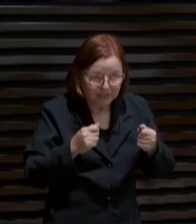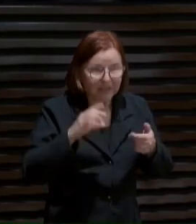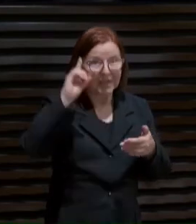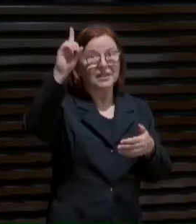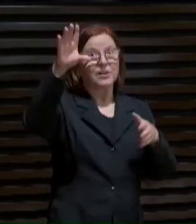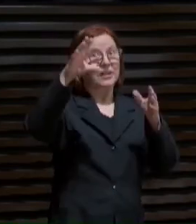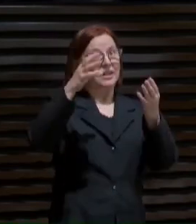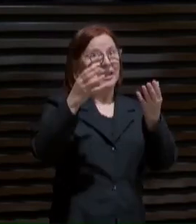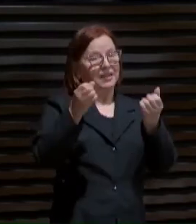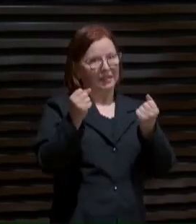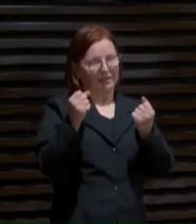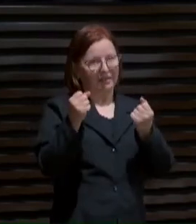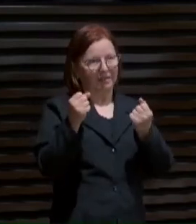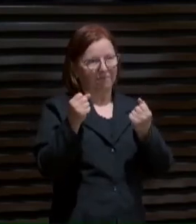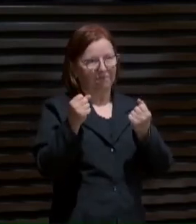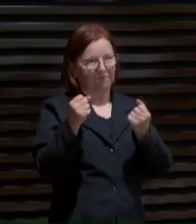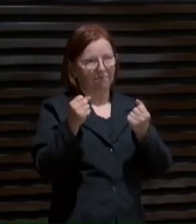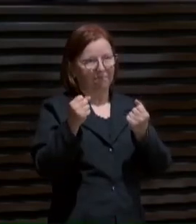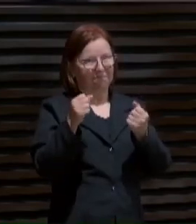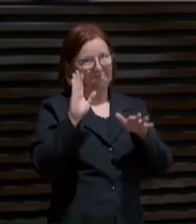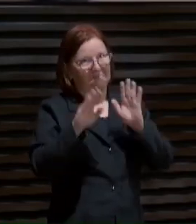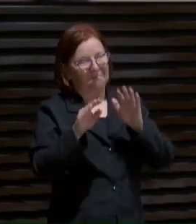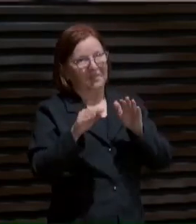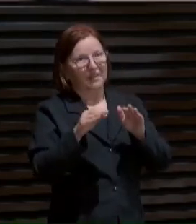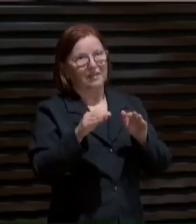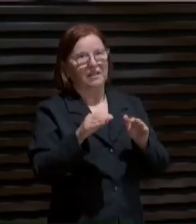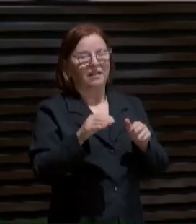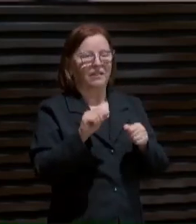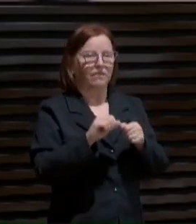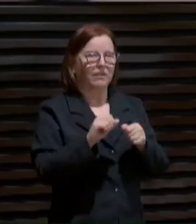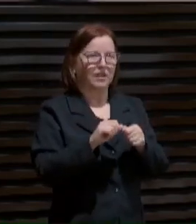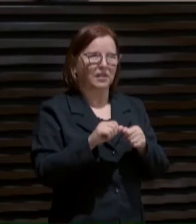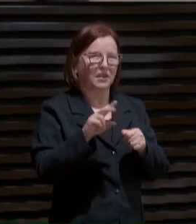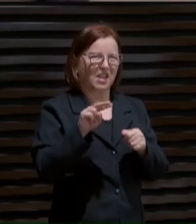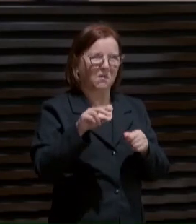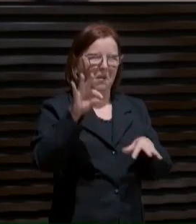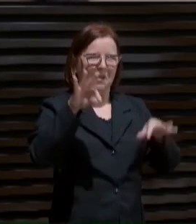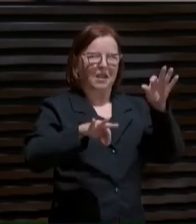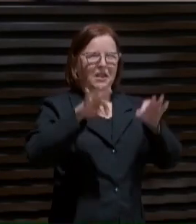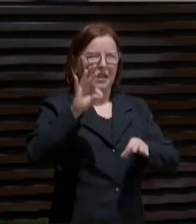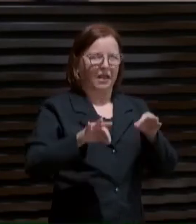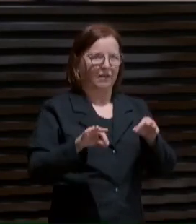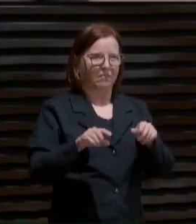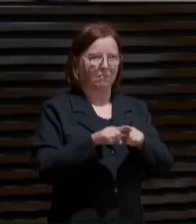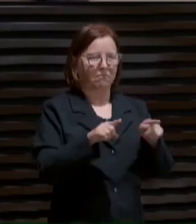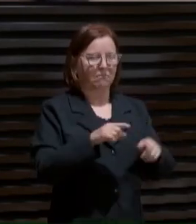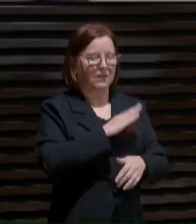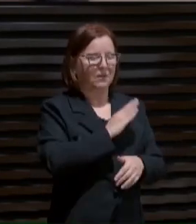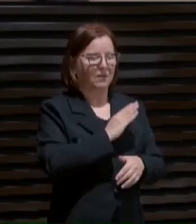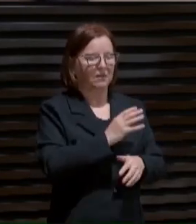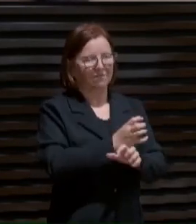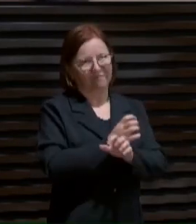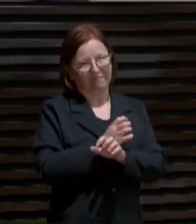nós podemos estar fazendo um bonito teatro em nossas reuniões é mas tem vida nenhuma